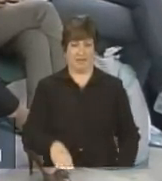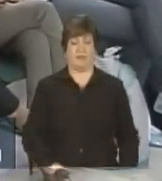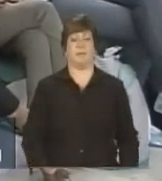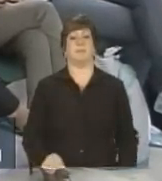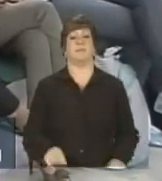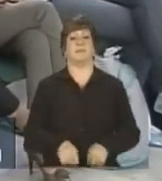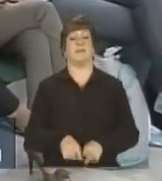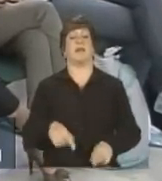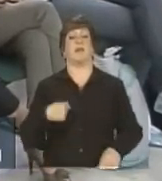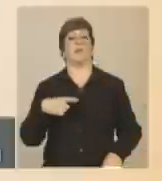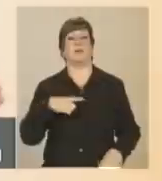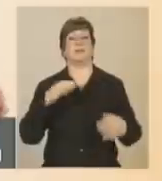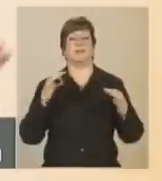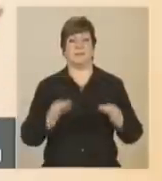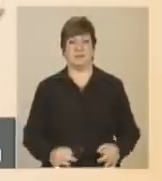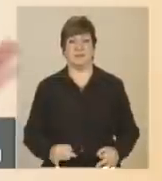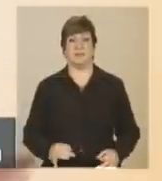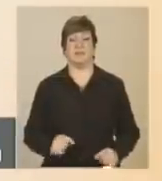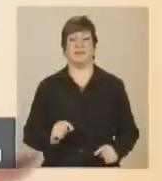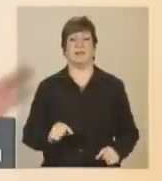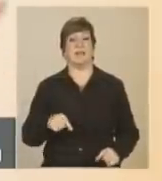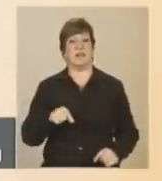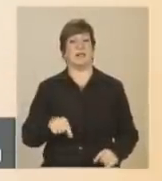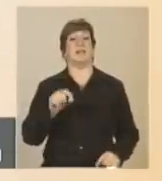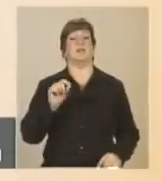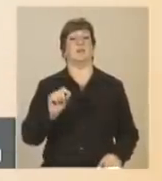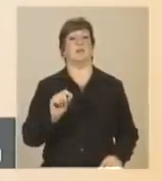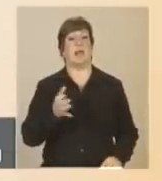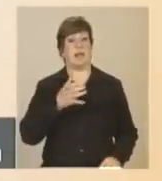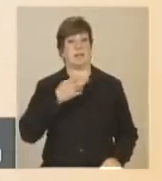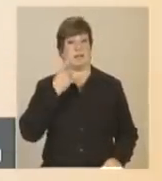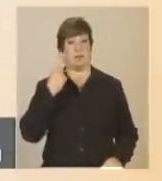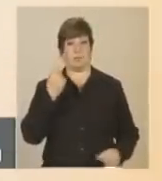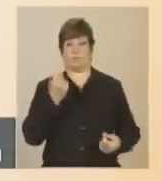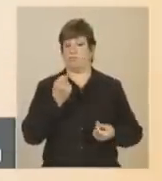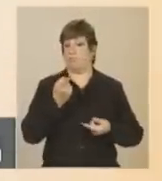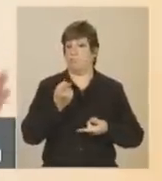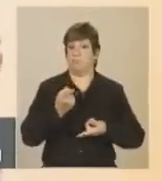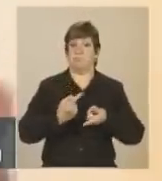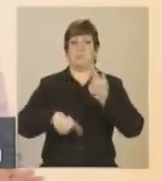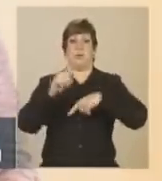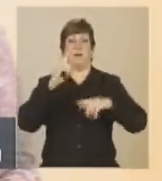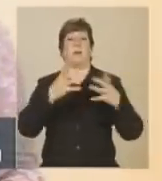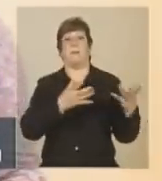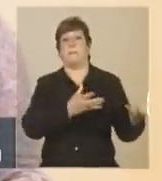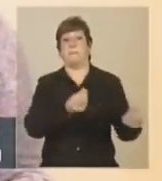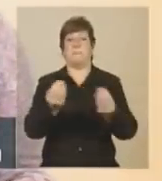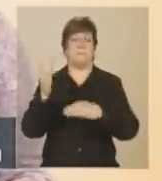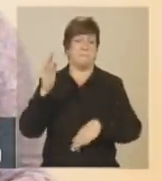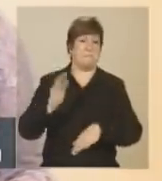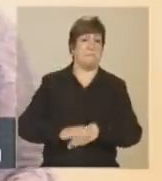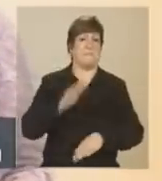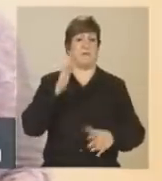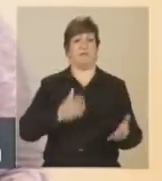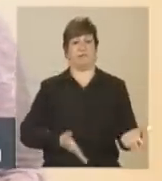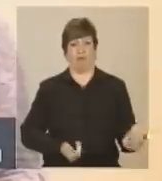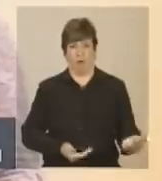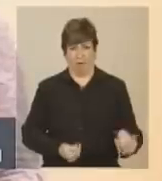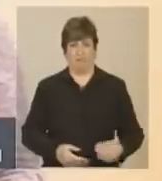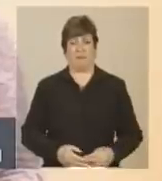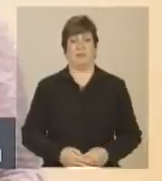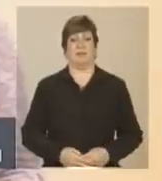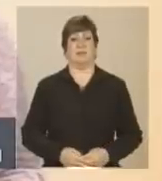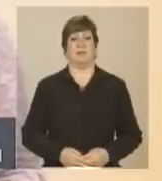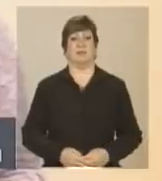Eu tenho também certeza que significará um salto para milhares de jovens.